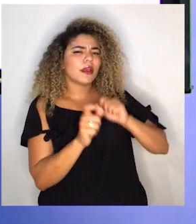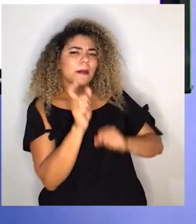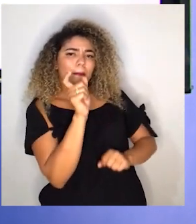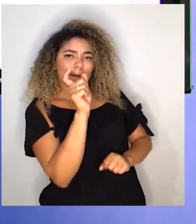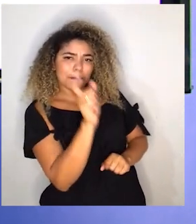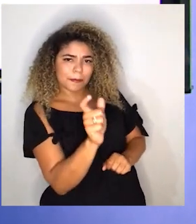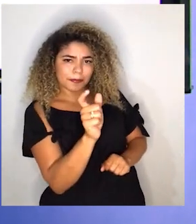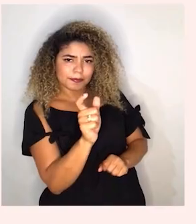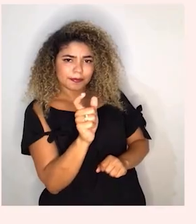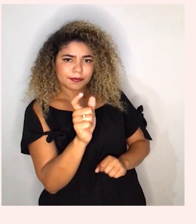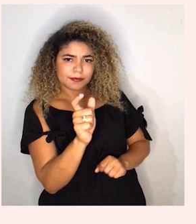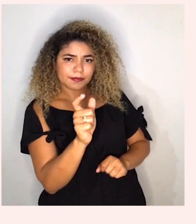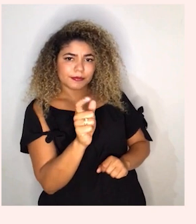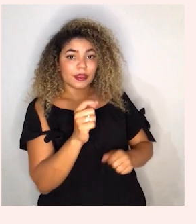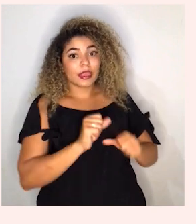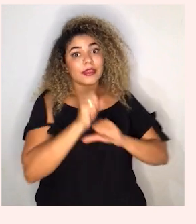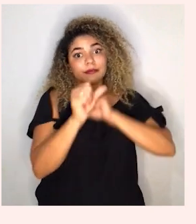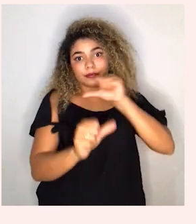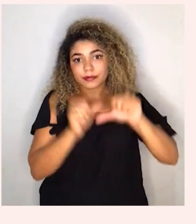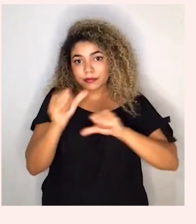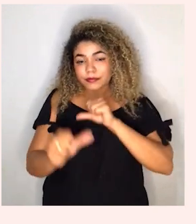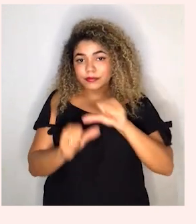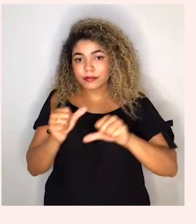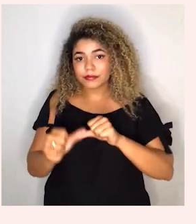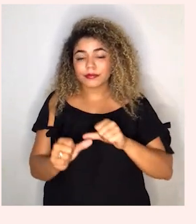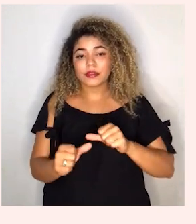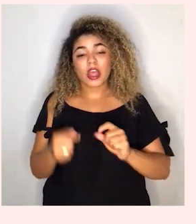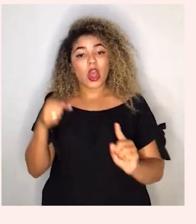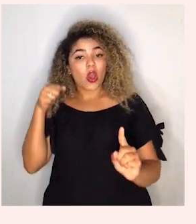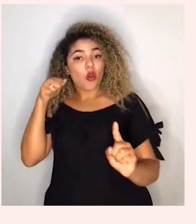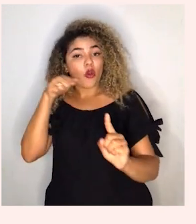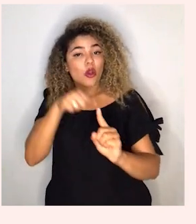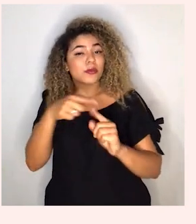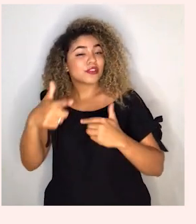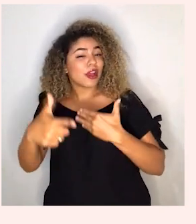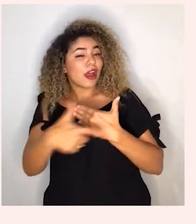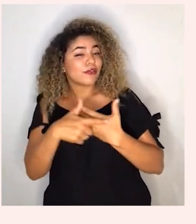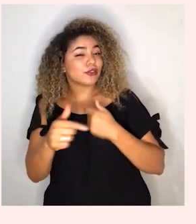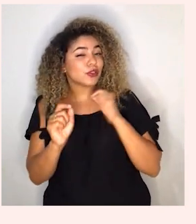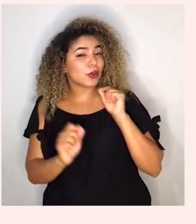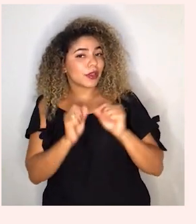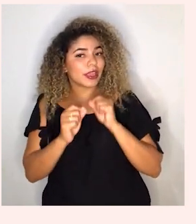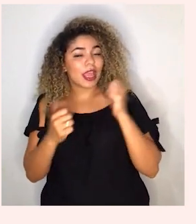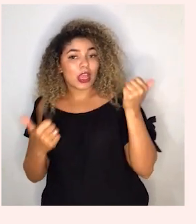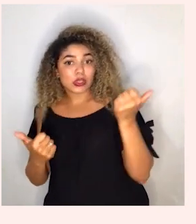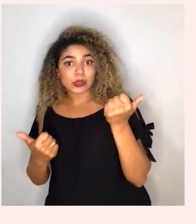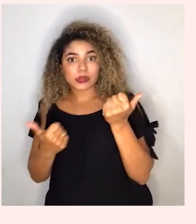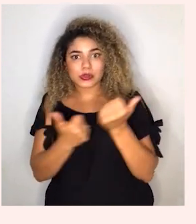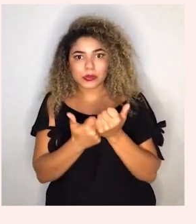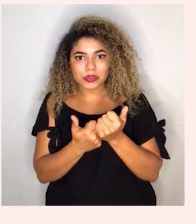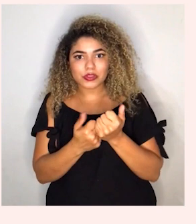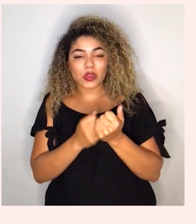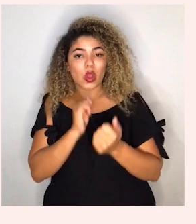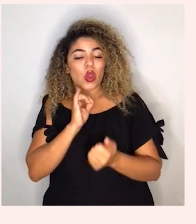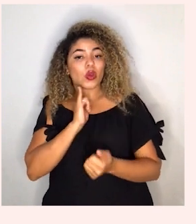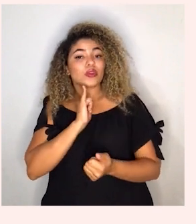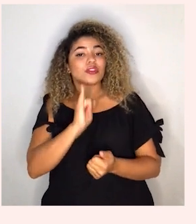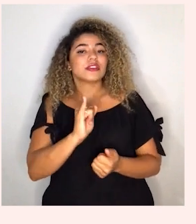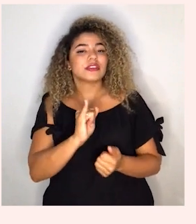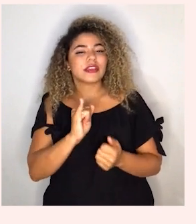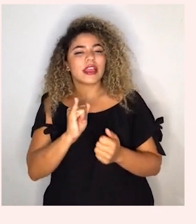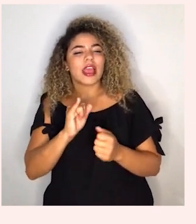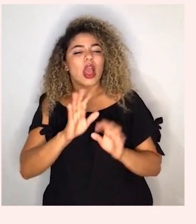uma classe de palavras variável, cuja finalidade é substituir ou determinar um